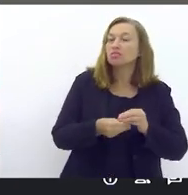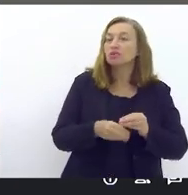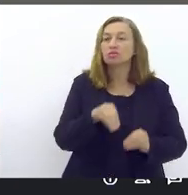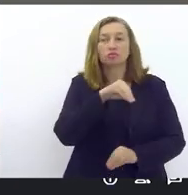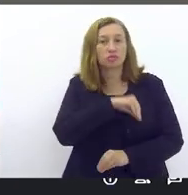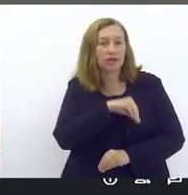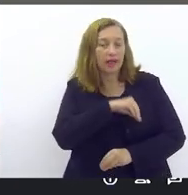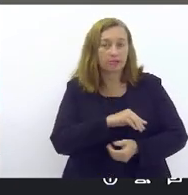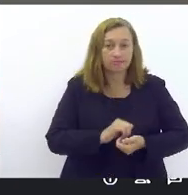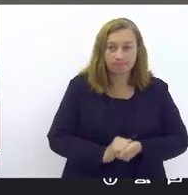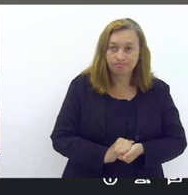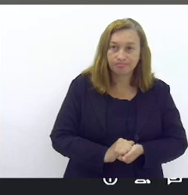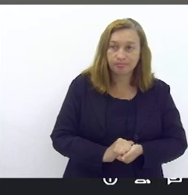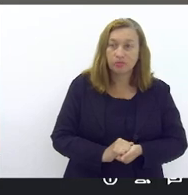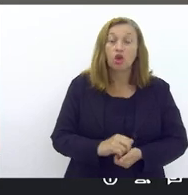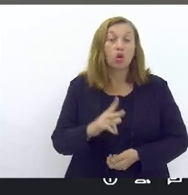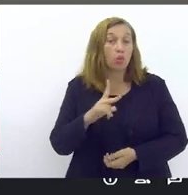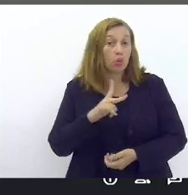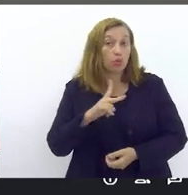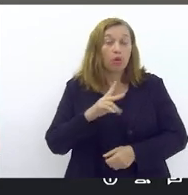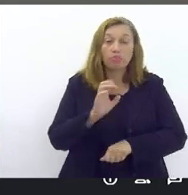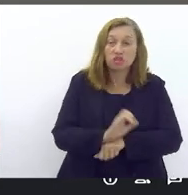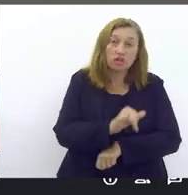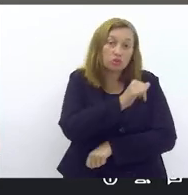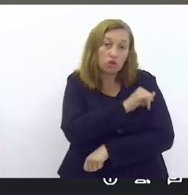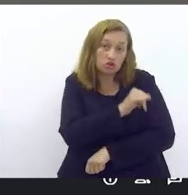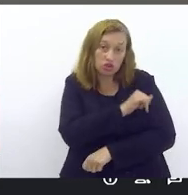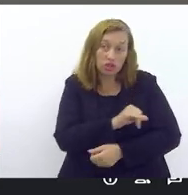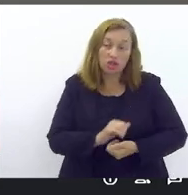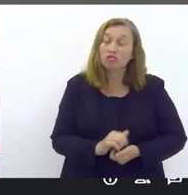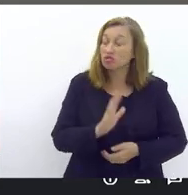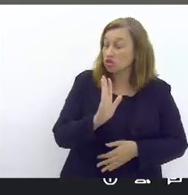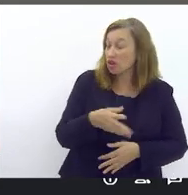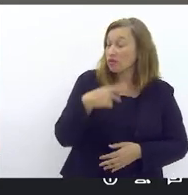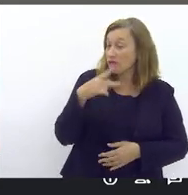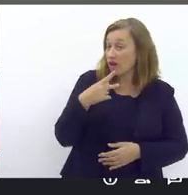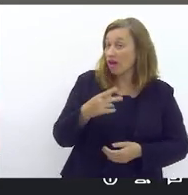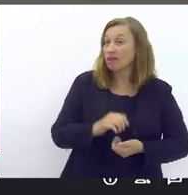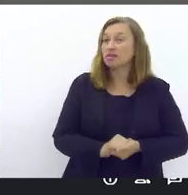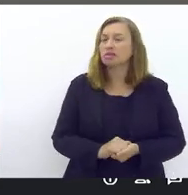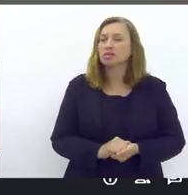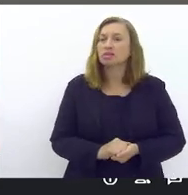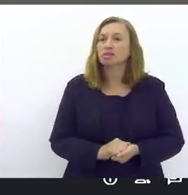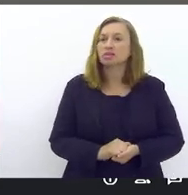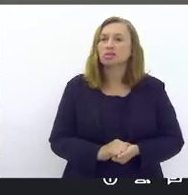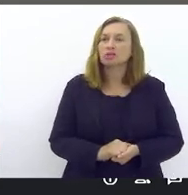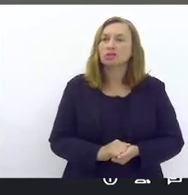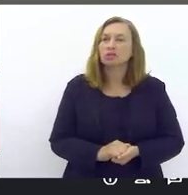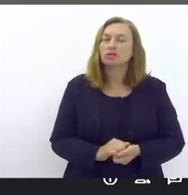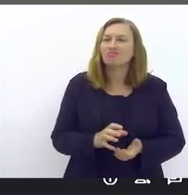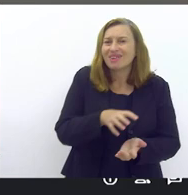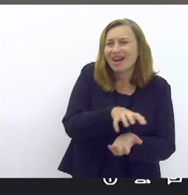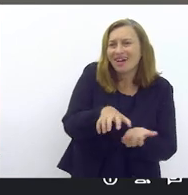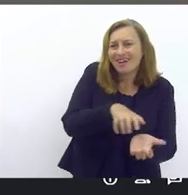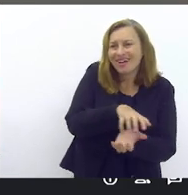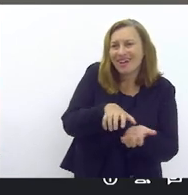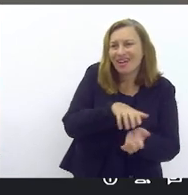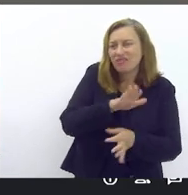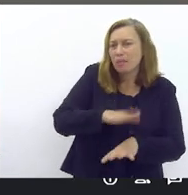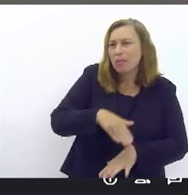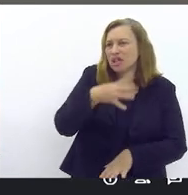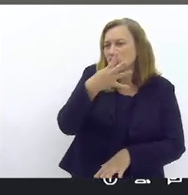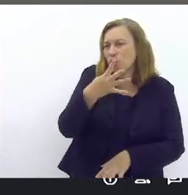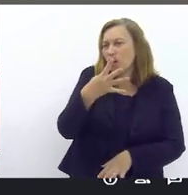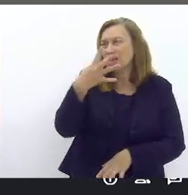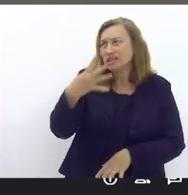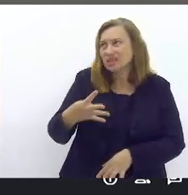piso. Né? O próprio estado do Rio de Janeiro, como já foi colocado, nós fizemos uma greve com mais de